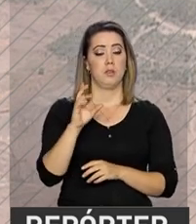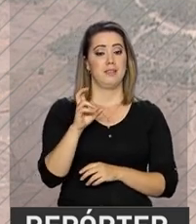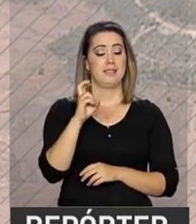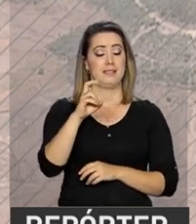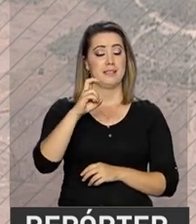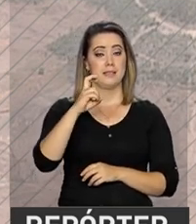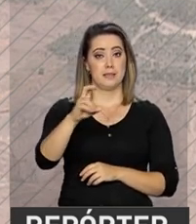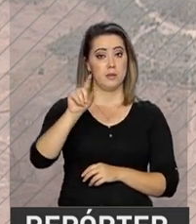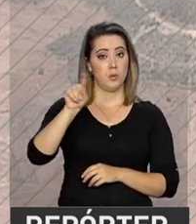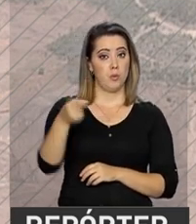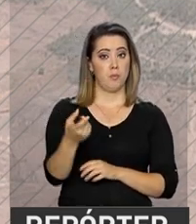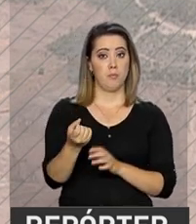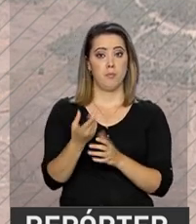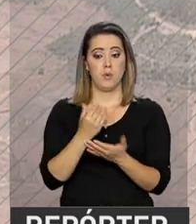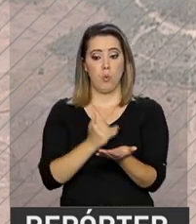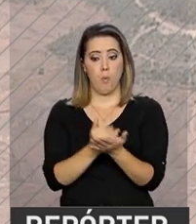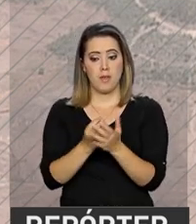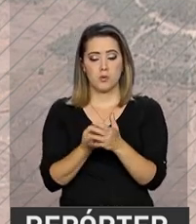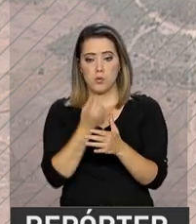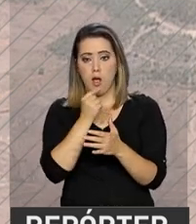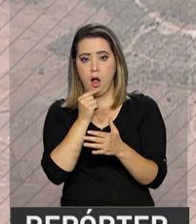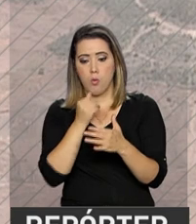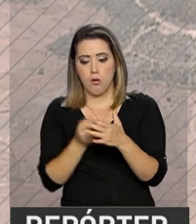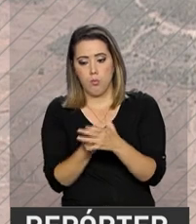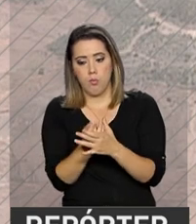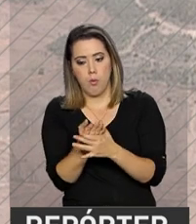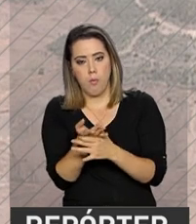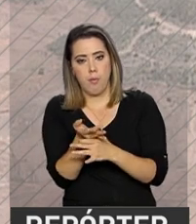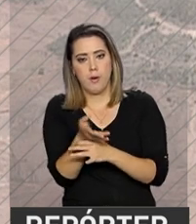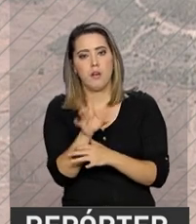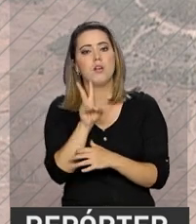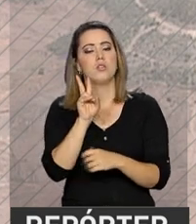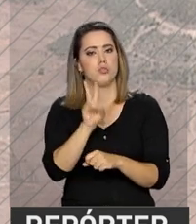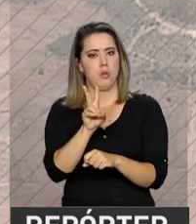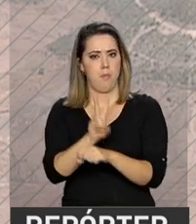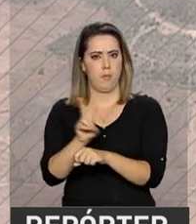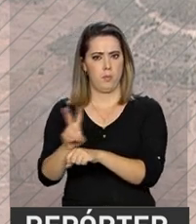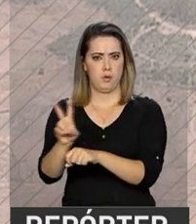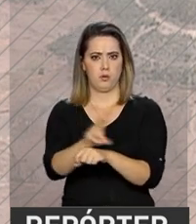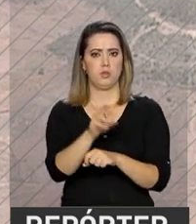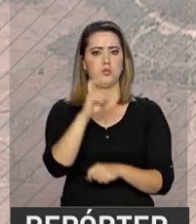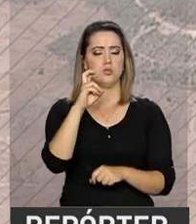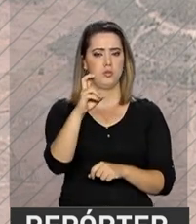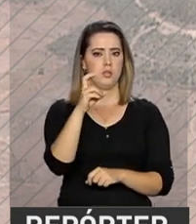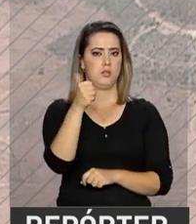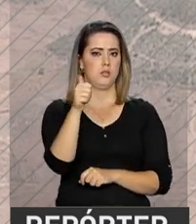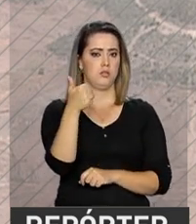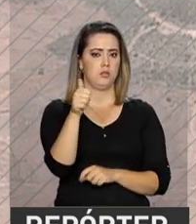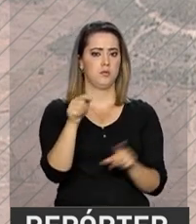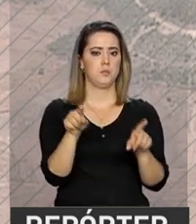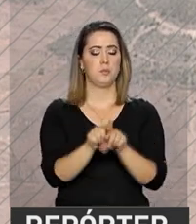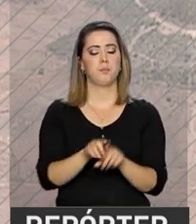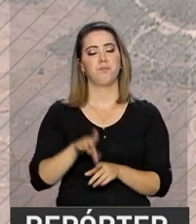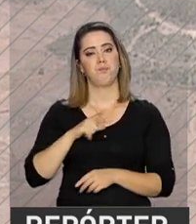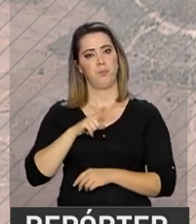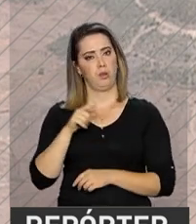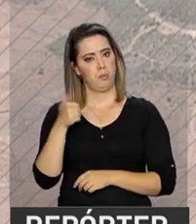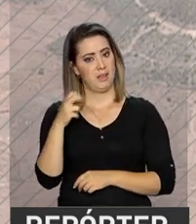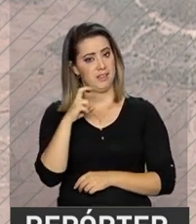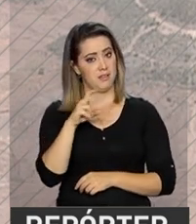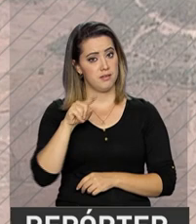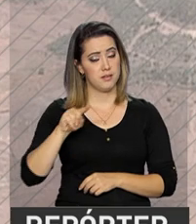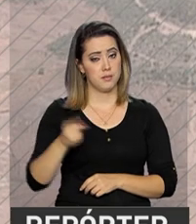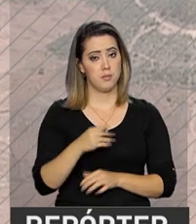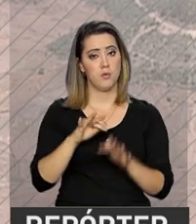mil nascentes da região 511 já foram protegidas já na parte social 15 mil famílias estão com os